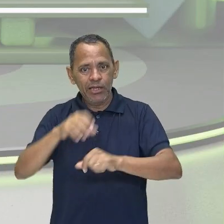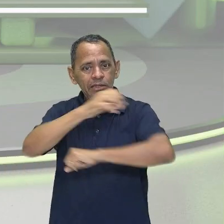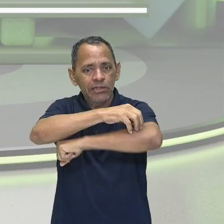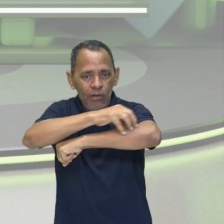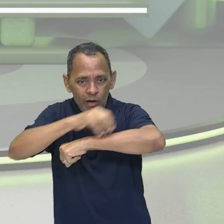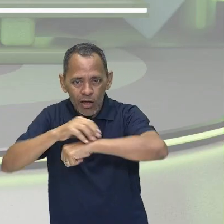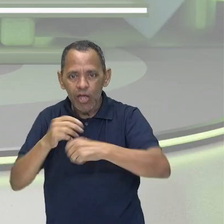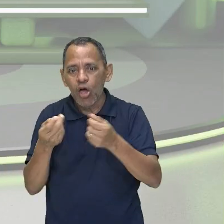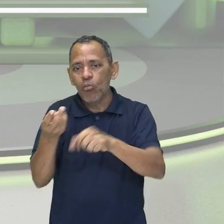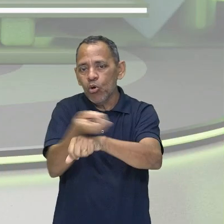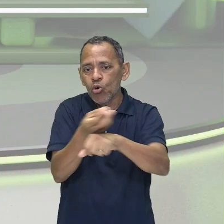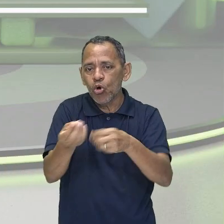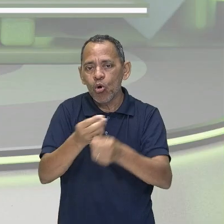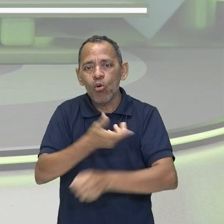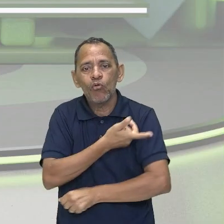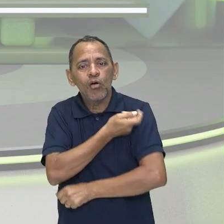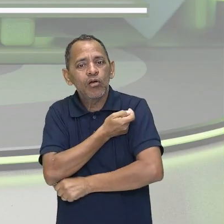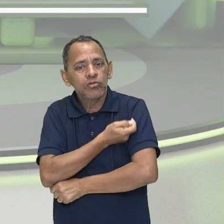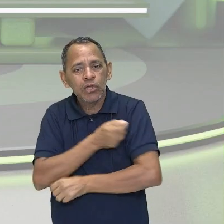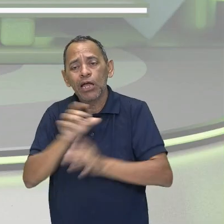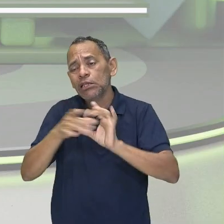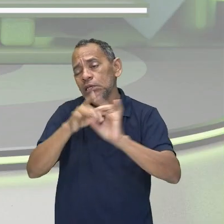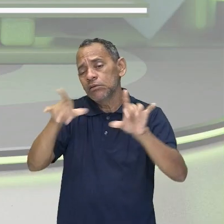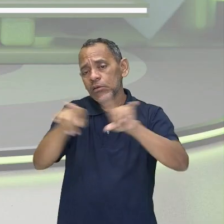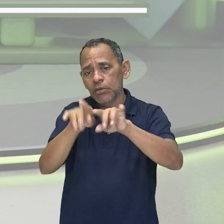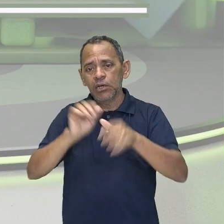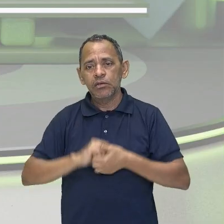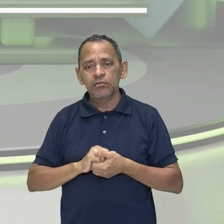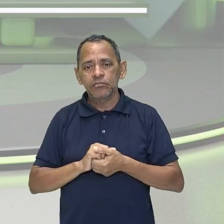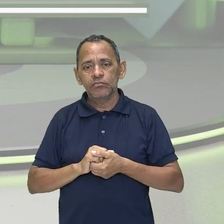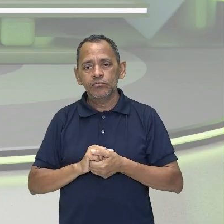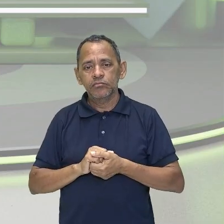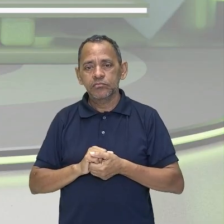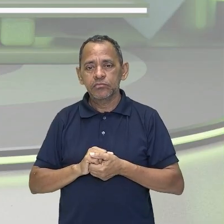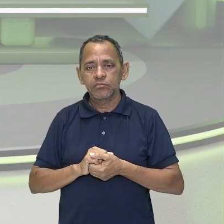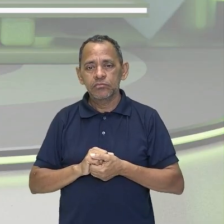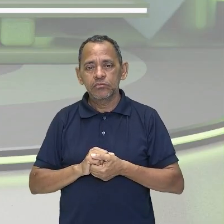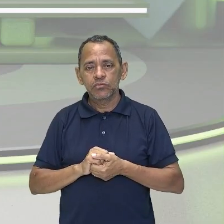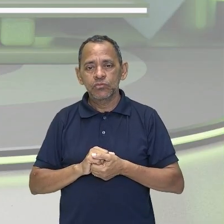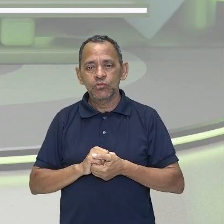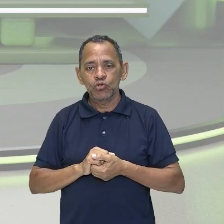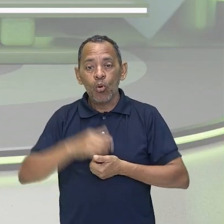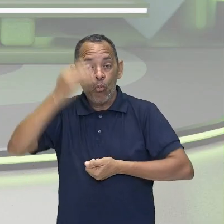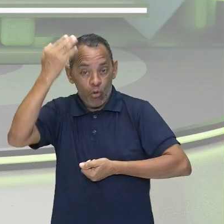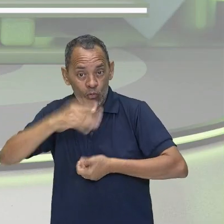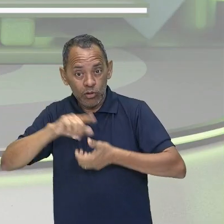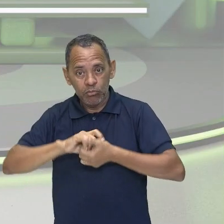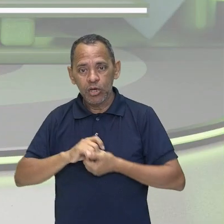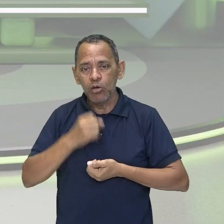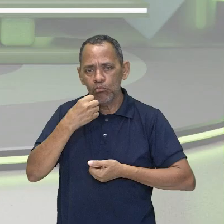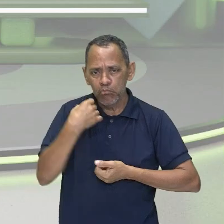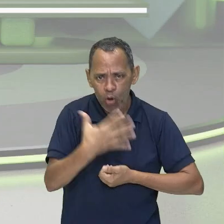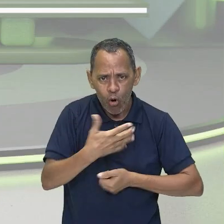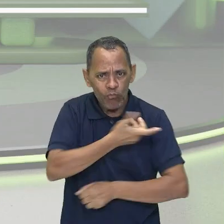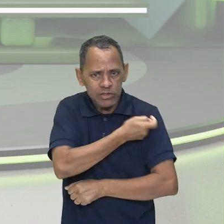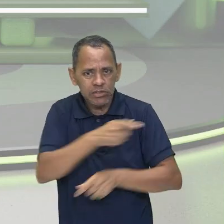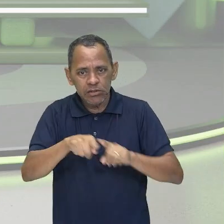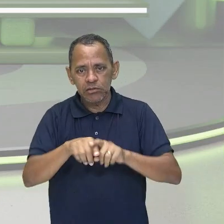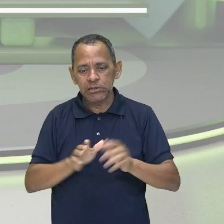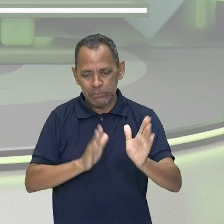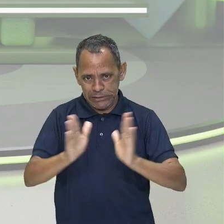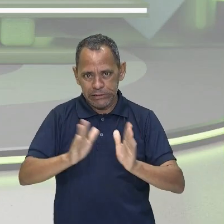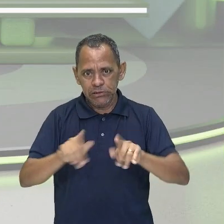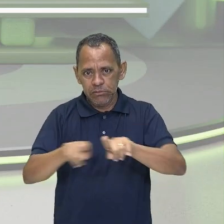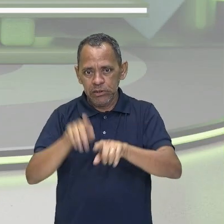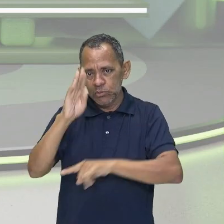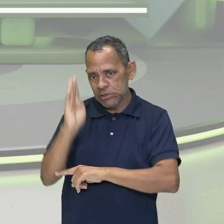vacinar espontaneamente, comprovando assim a eficácia desse processo. Mas a campanha de vacinação naquele momento no